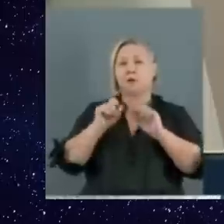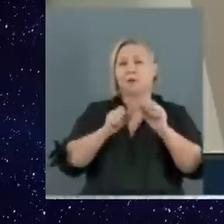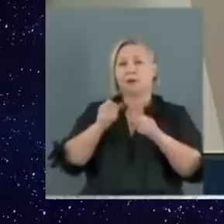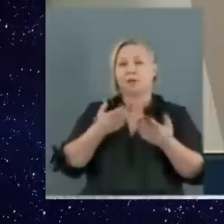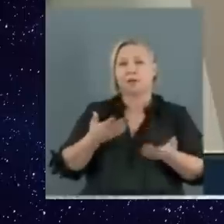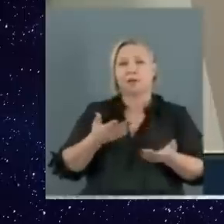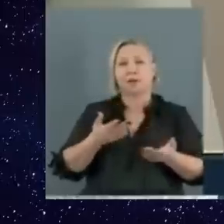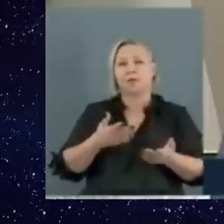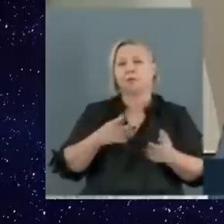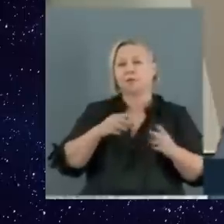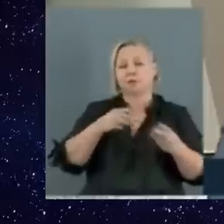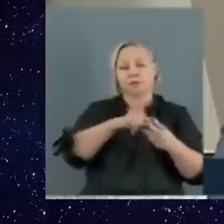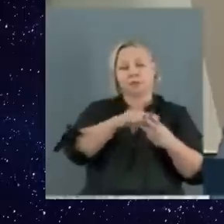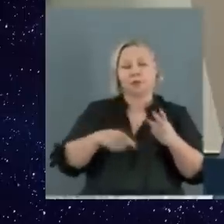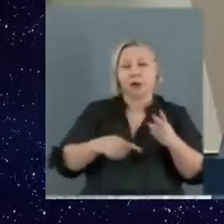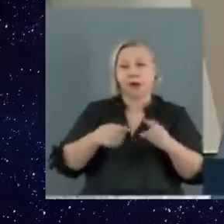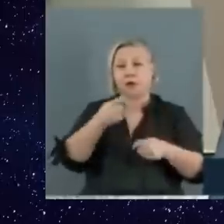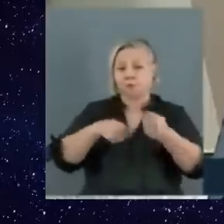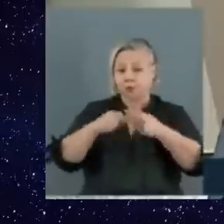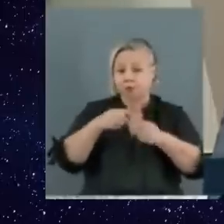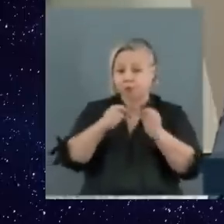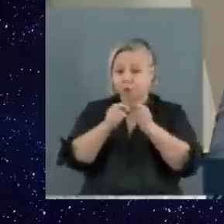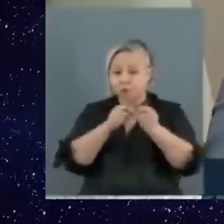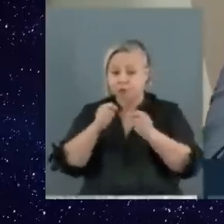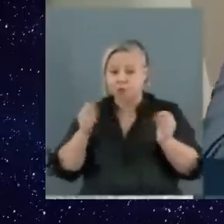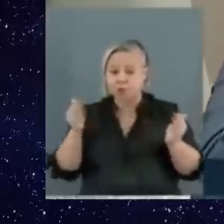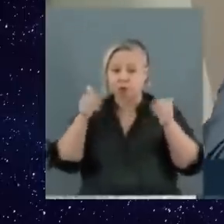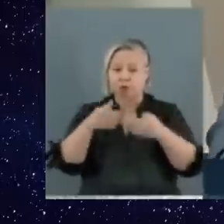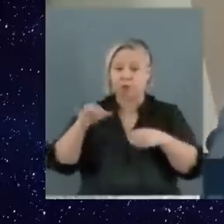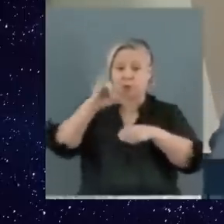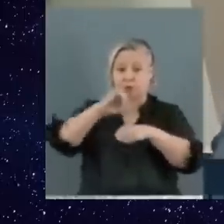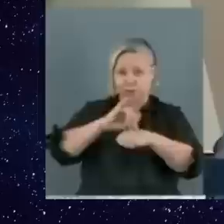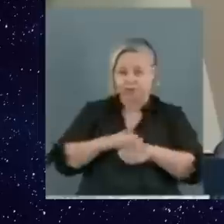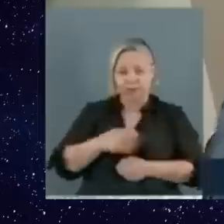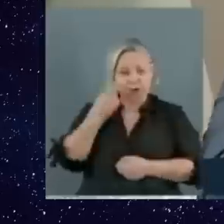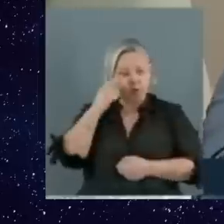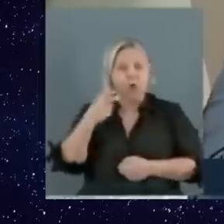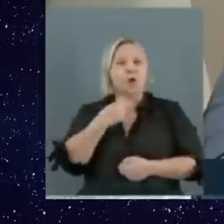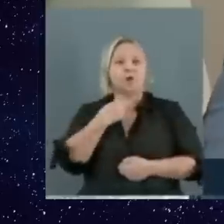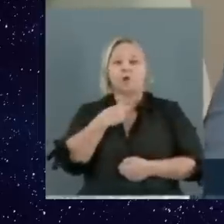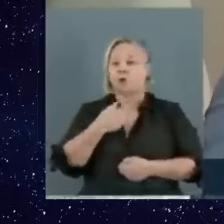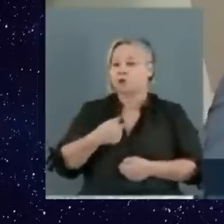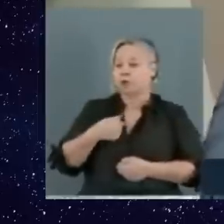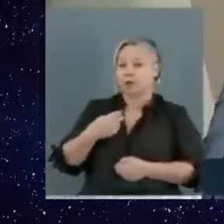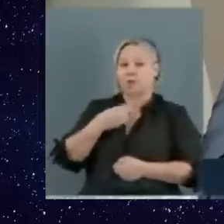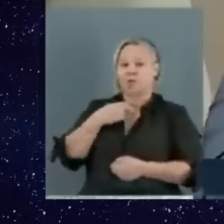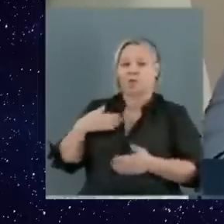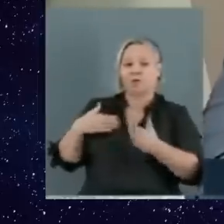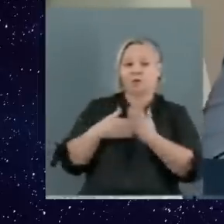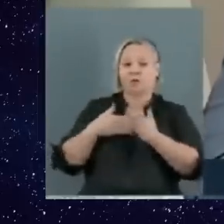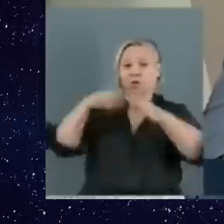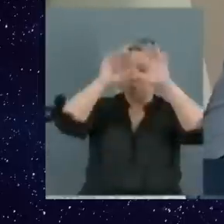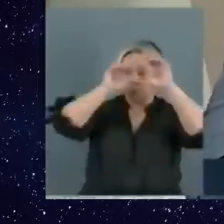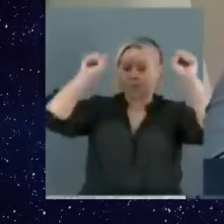ADC, ADPS, os mecanismos de controle concentrado. O senhor não pode, eu não posso, impedir o Supremo de julgar uma